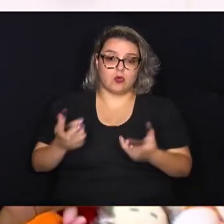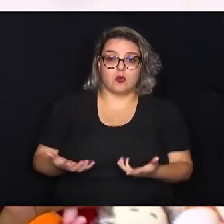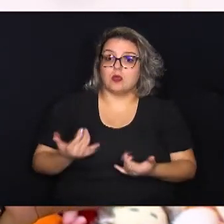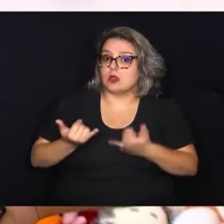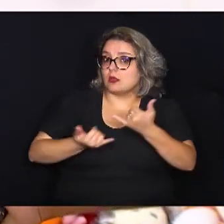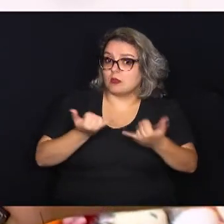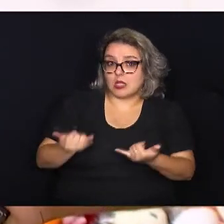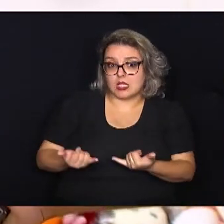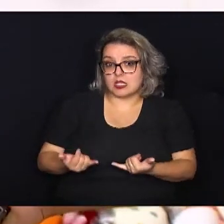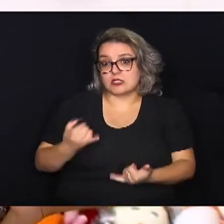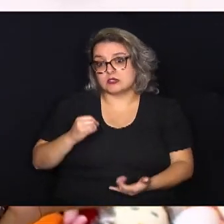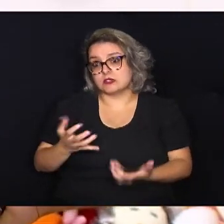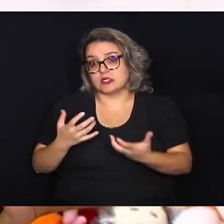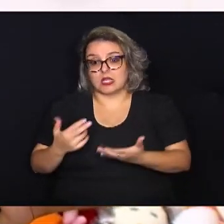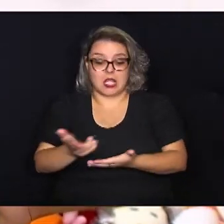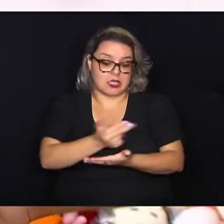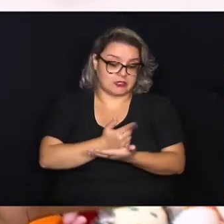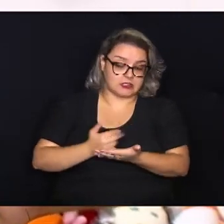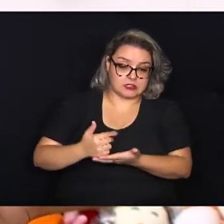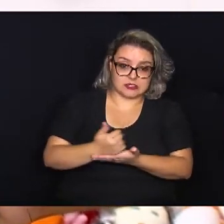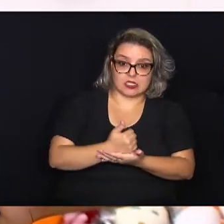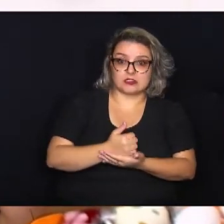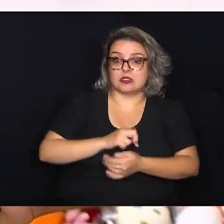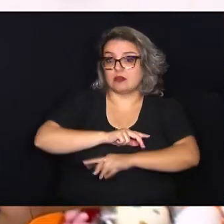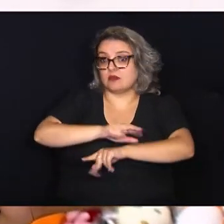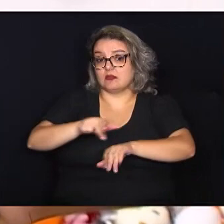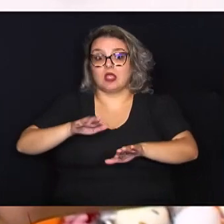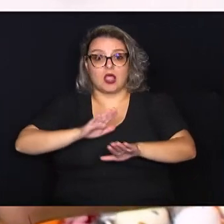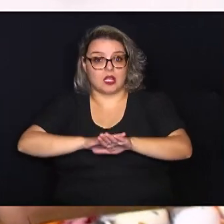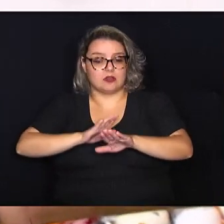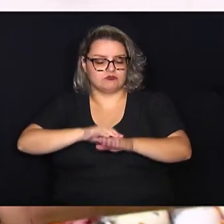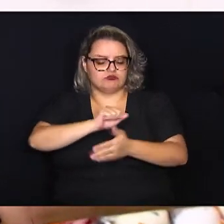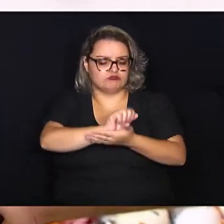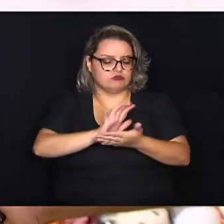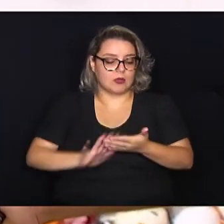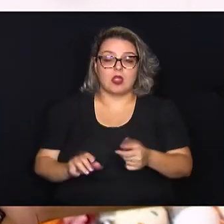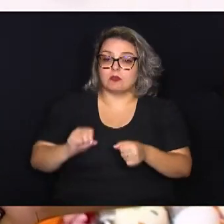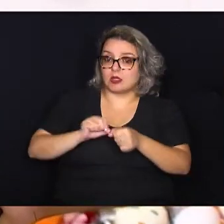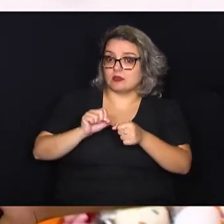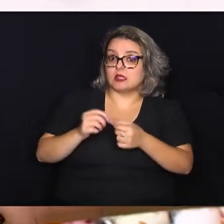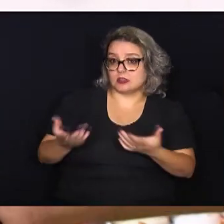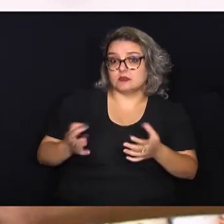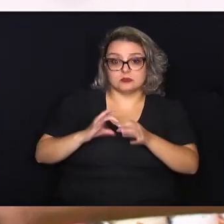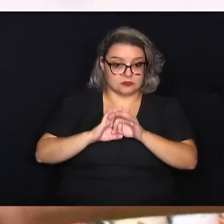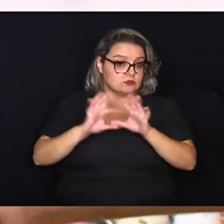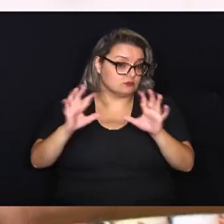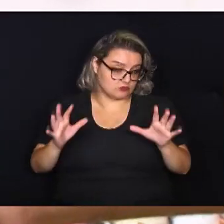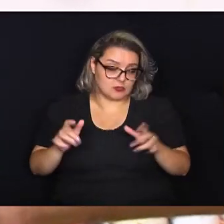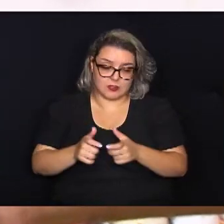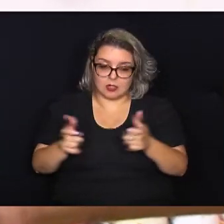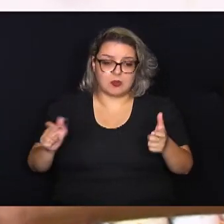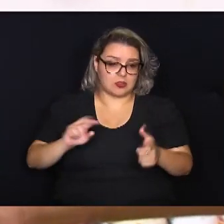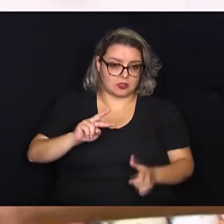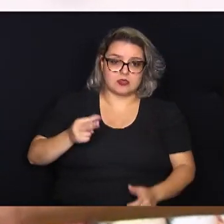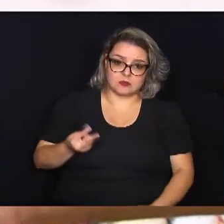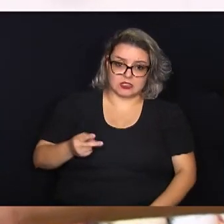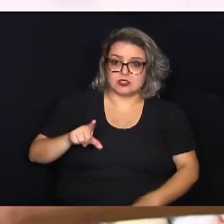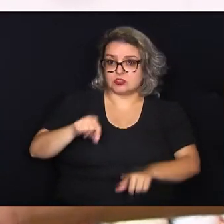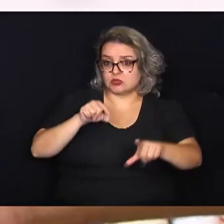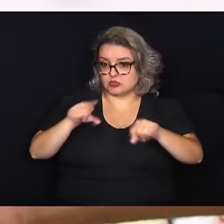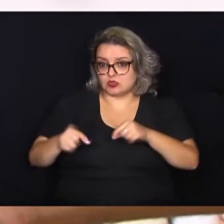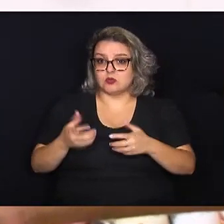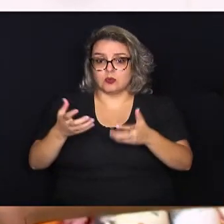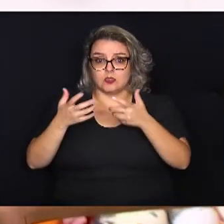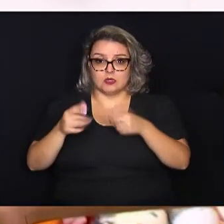brincar, se elas querem desenhar, elas têm bastante atividade para fazer e a gente sempre deixa, né, na maioria das vezes elas escolherem o que elas